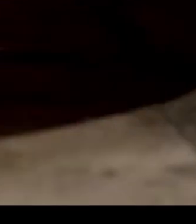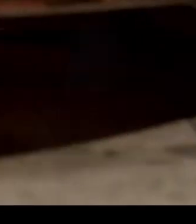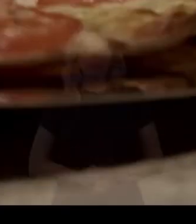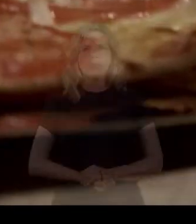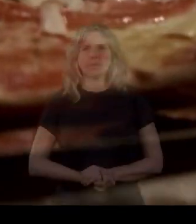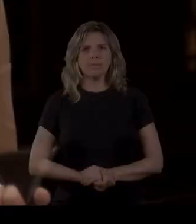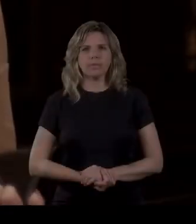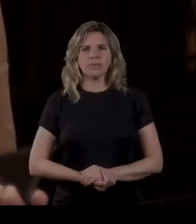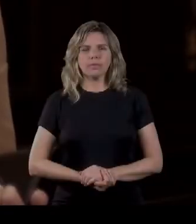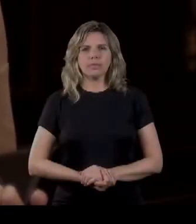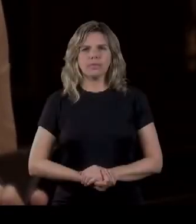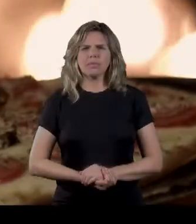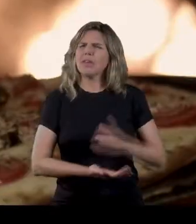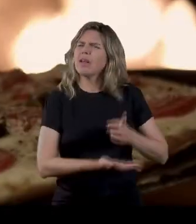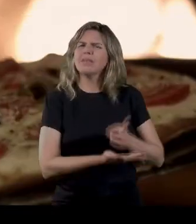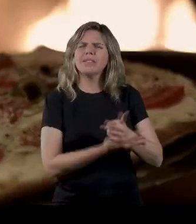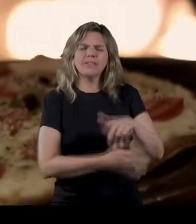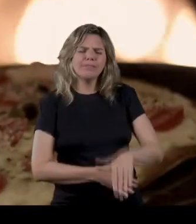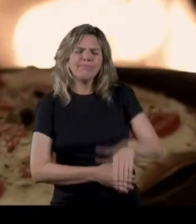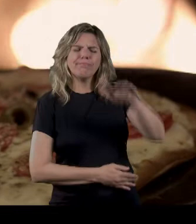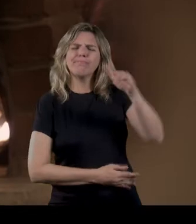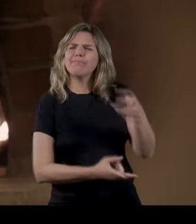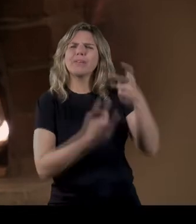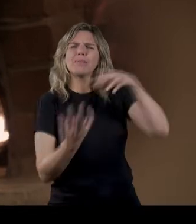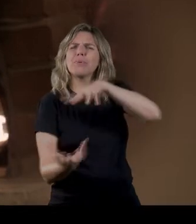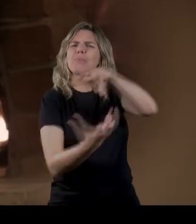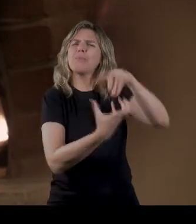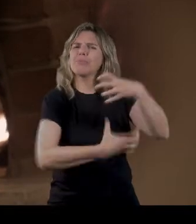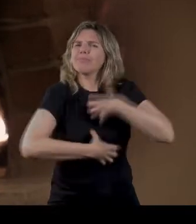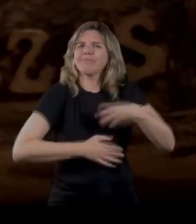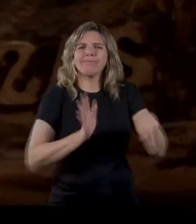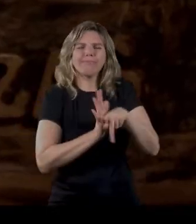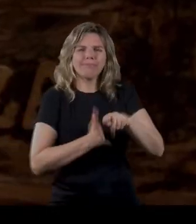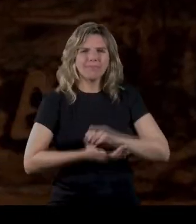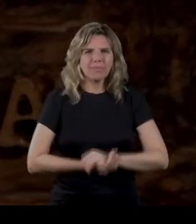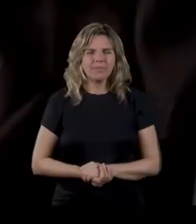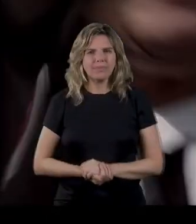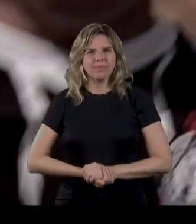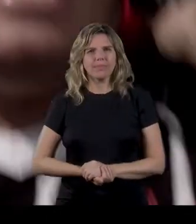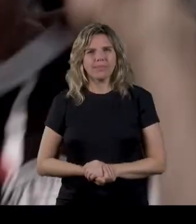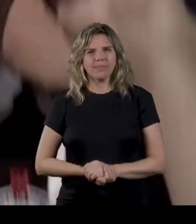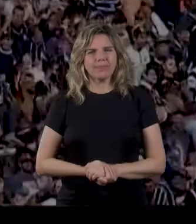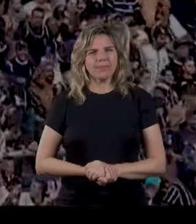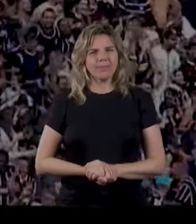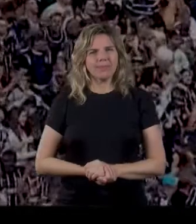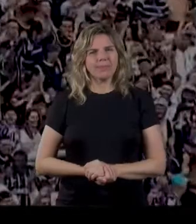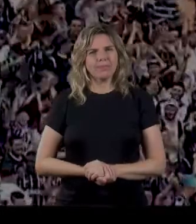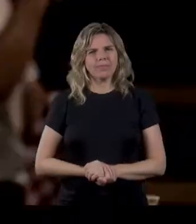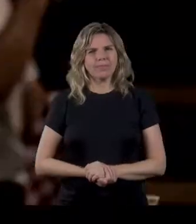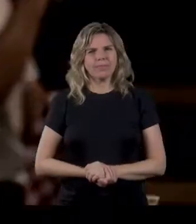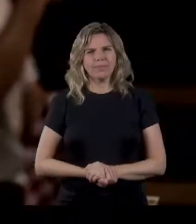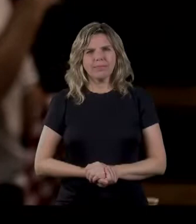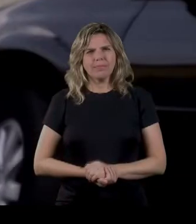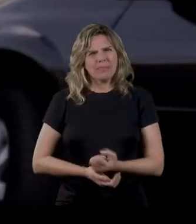lenha. Desde sempre eu vi o mundo do meu jeito. Pizzaiolo tira do forno a pizza, cheira e a toca. Torcedores